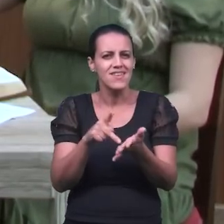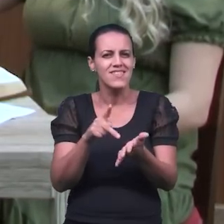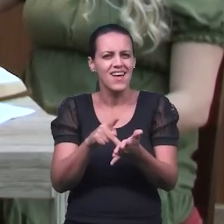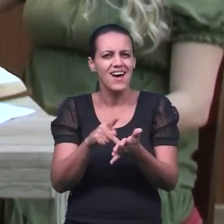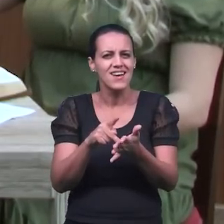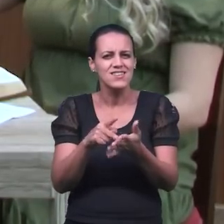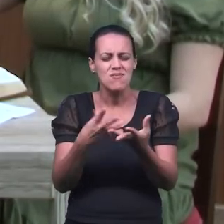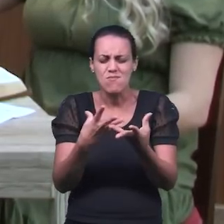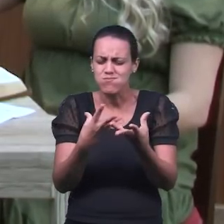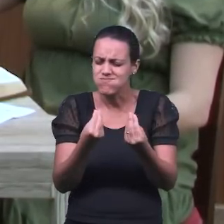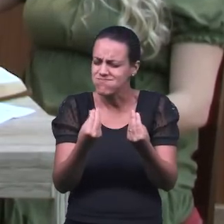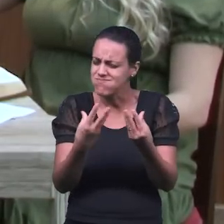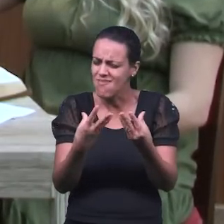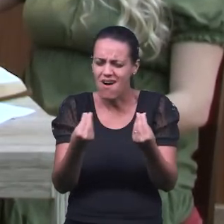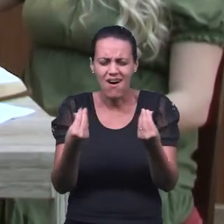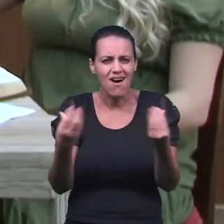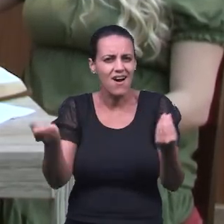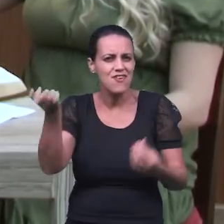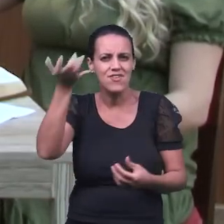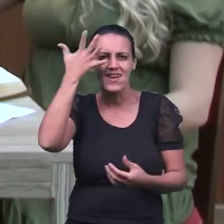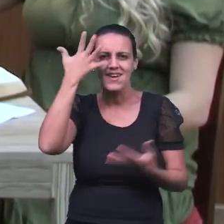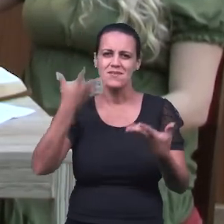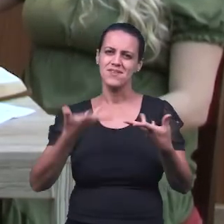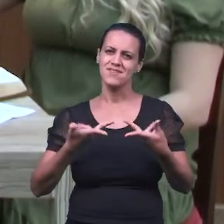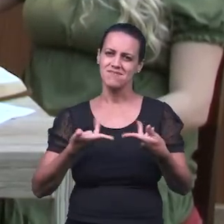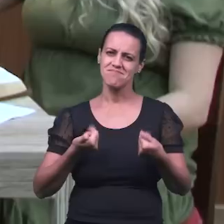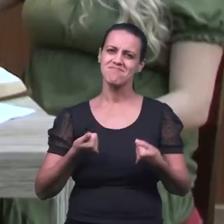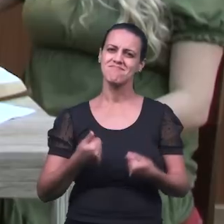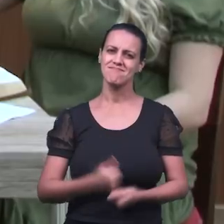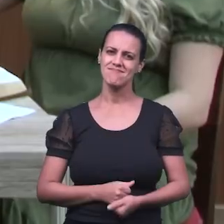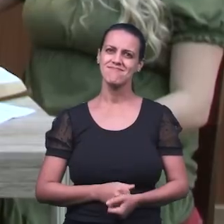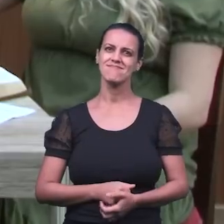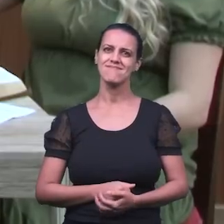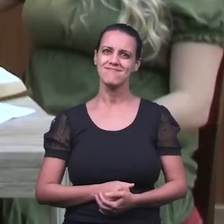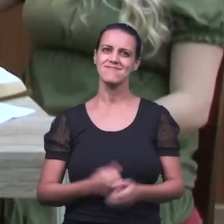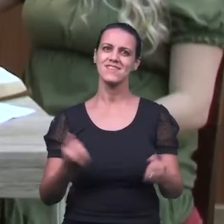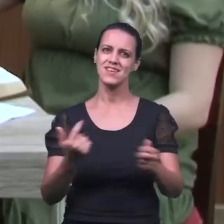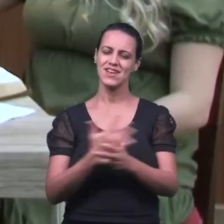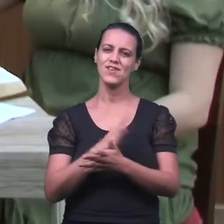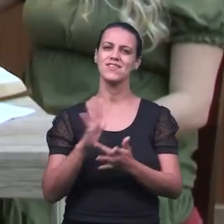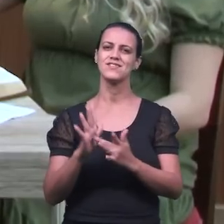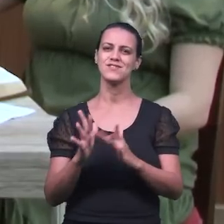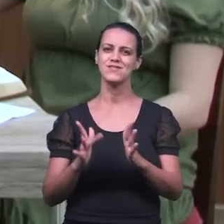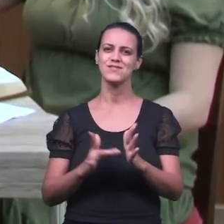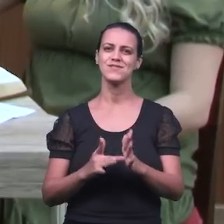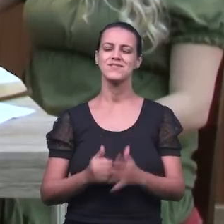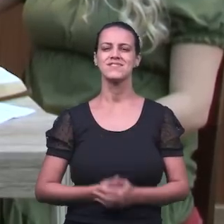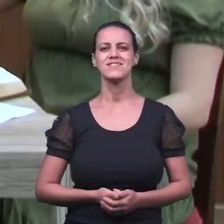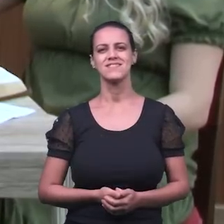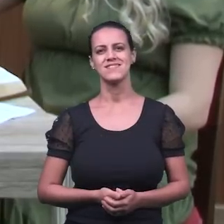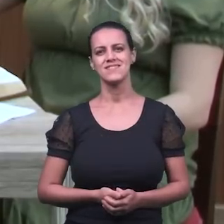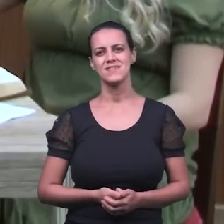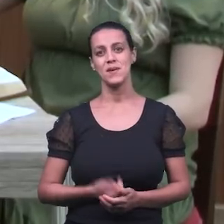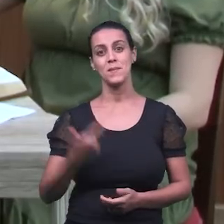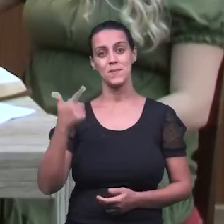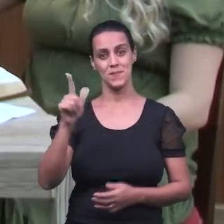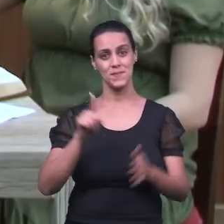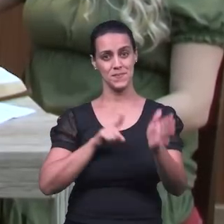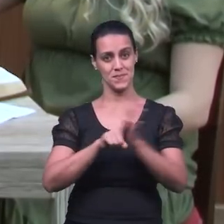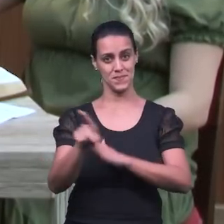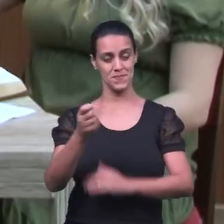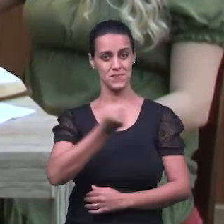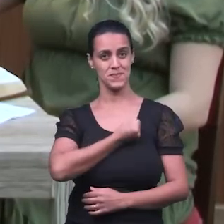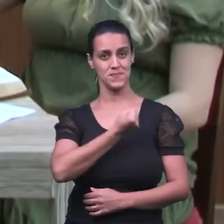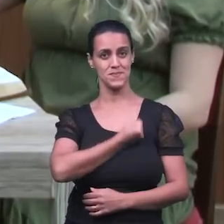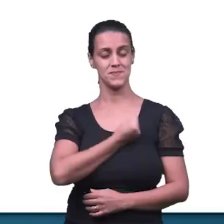De tantas revelações maravilhosas que alcançamos. Glória a Jesus. Glória a Deus. Vamos à próxima pergunta,